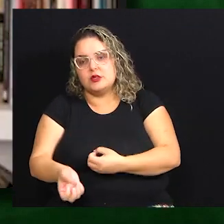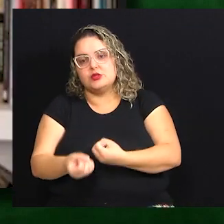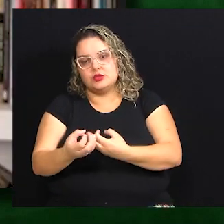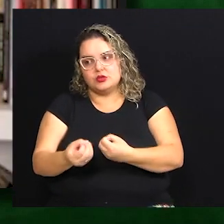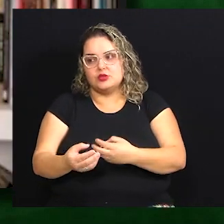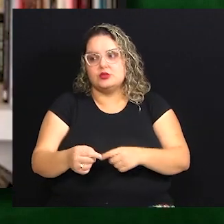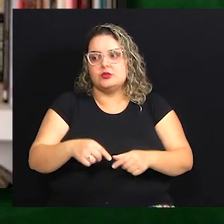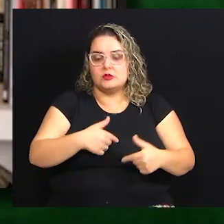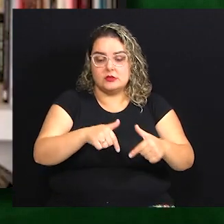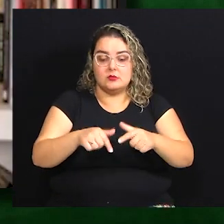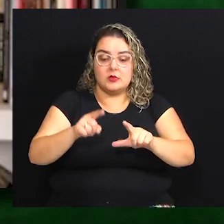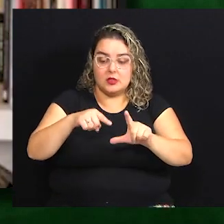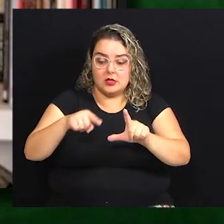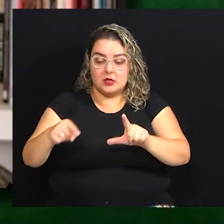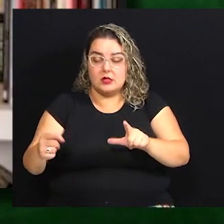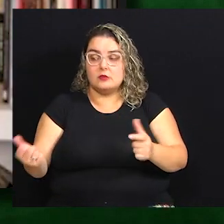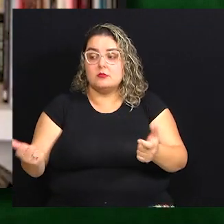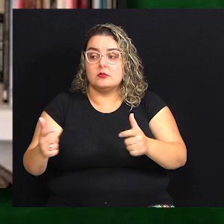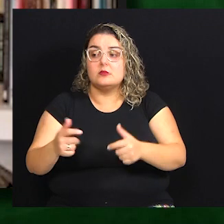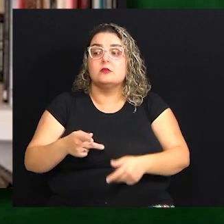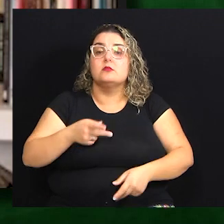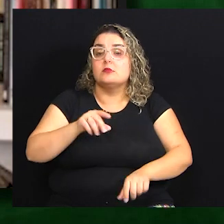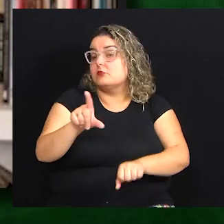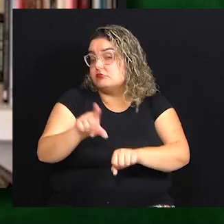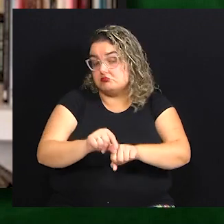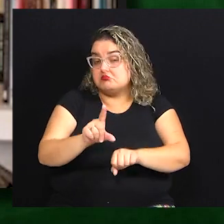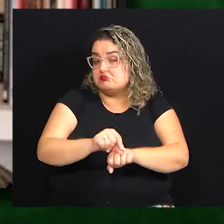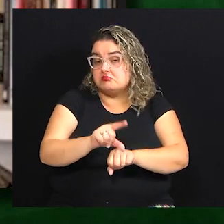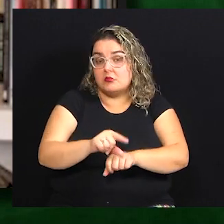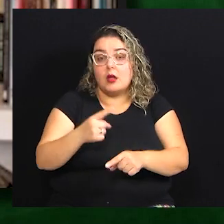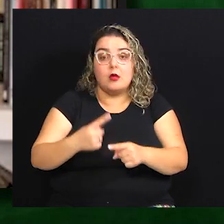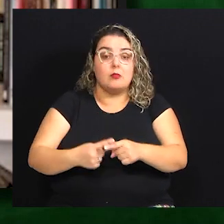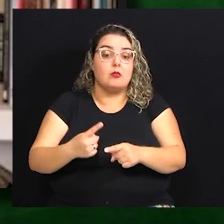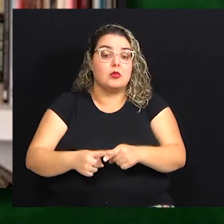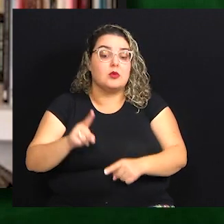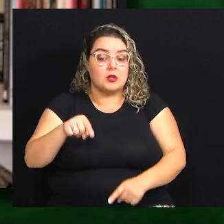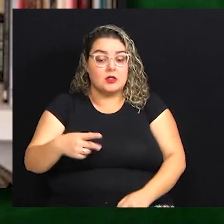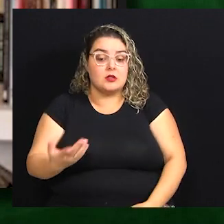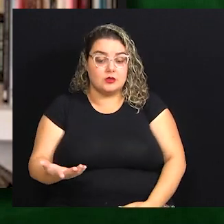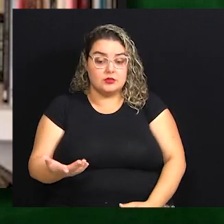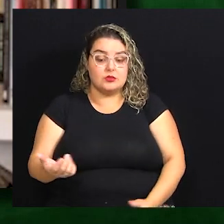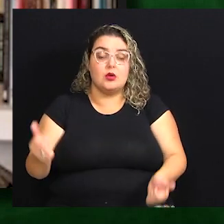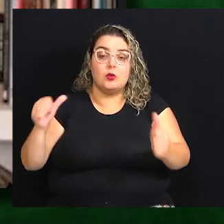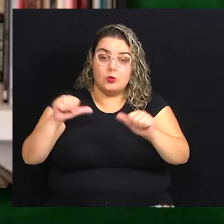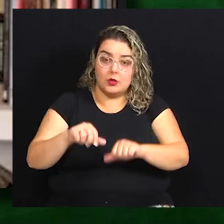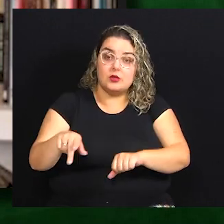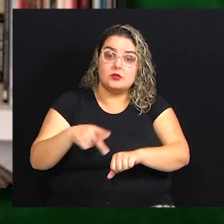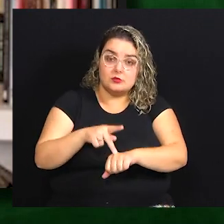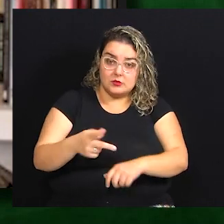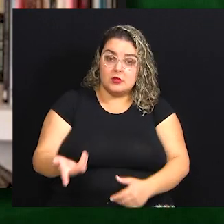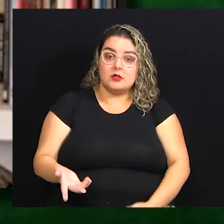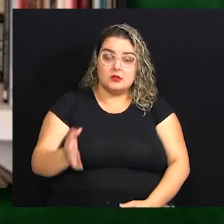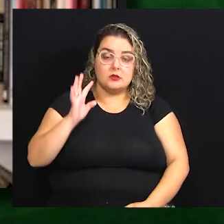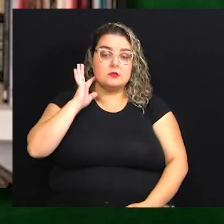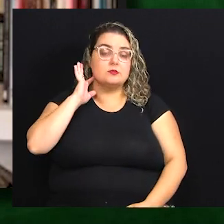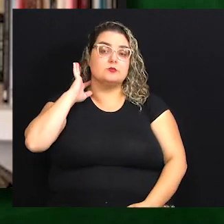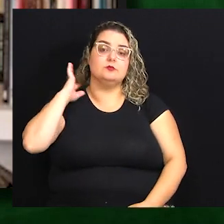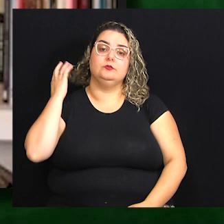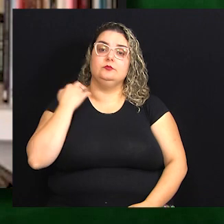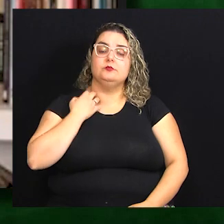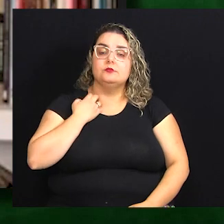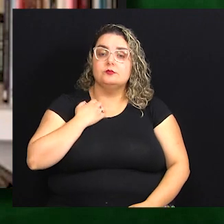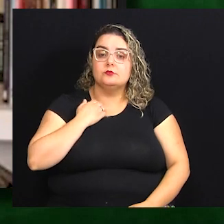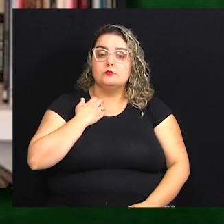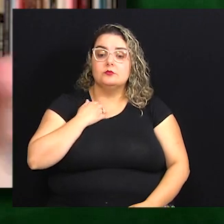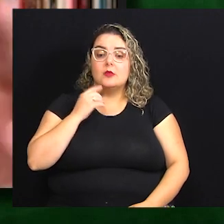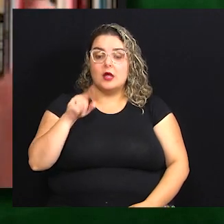informações, trabalhar os gráficos, trabalhar a queda e argumentar sobre por que é que isso seria ruim para o país, né? Então, acho que